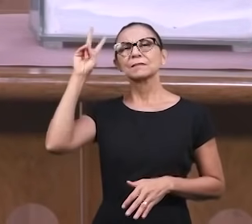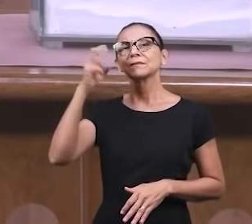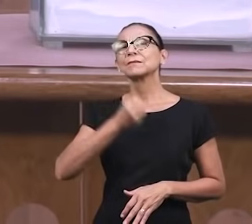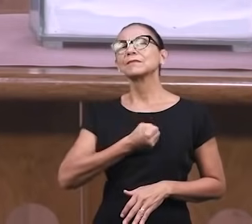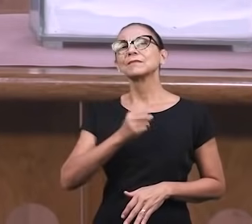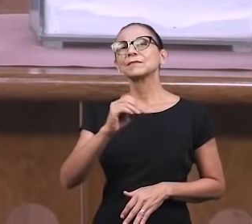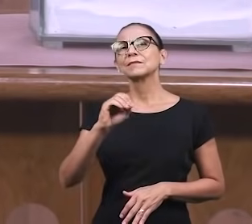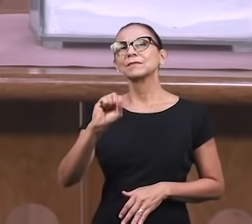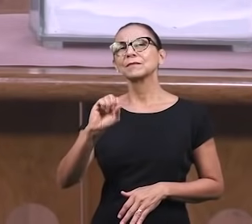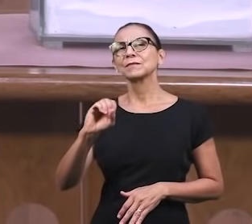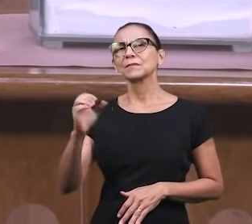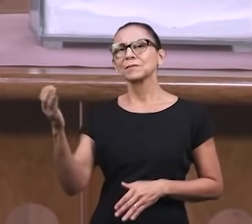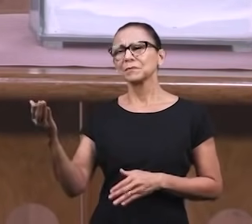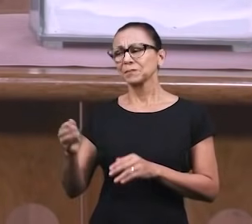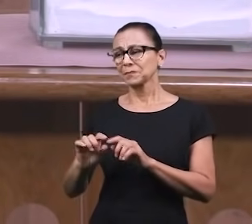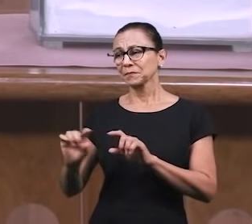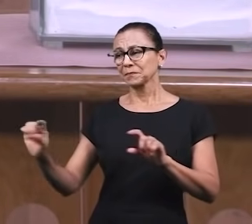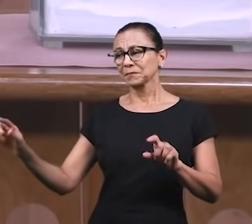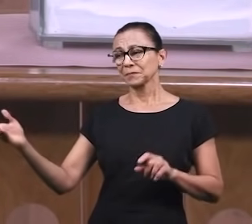número?